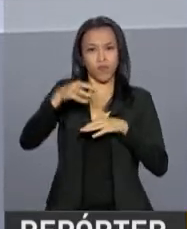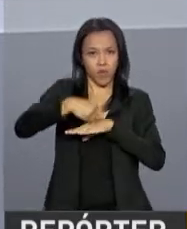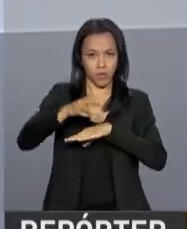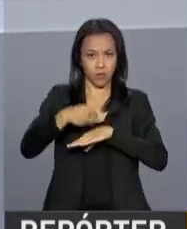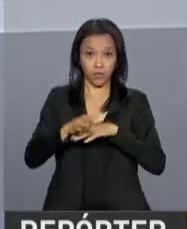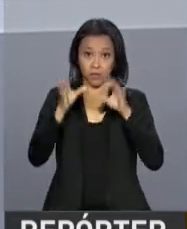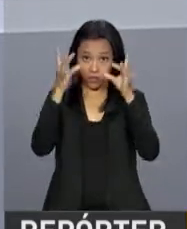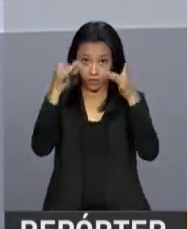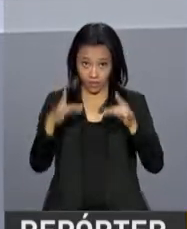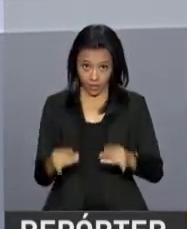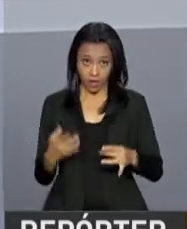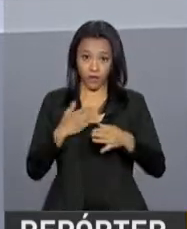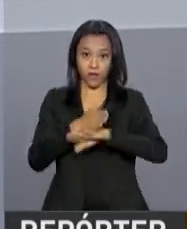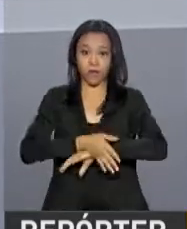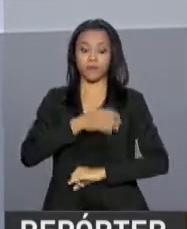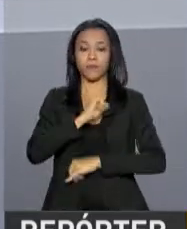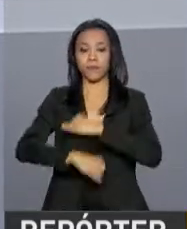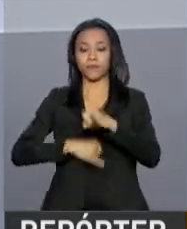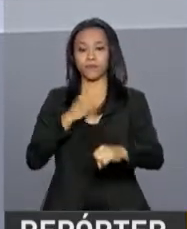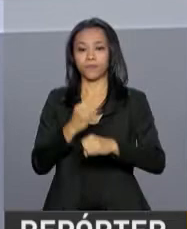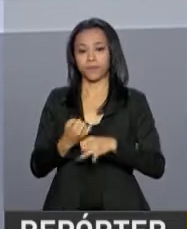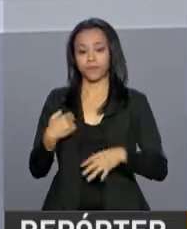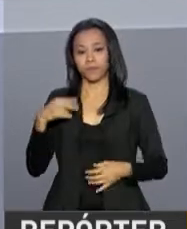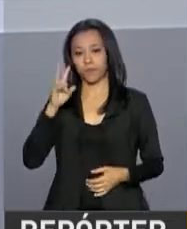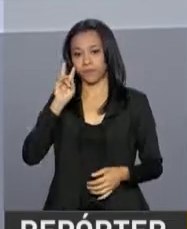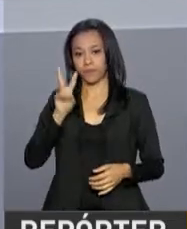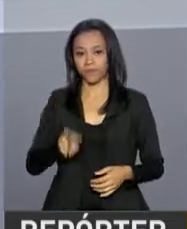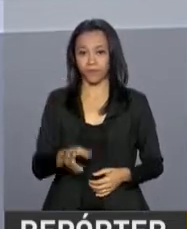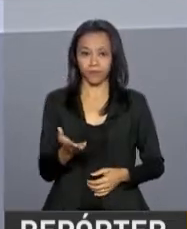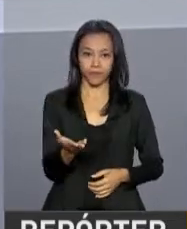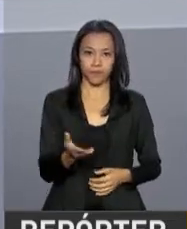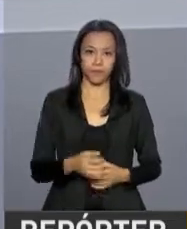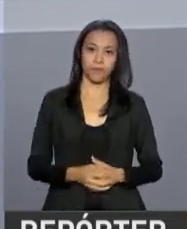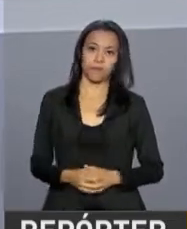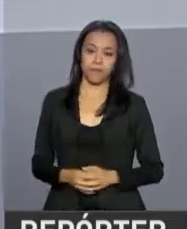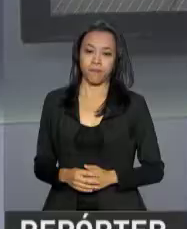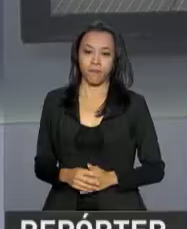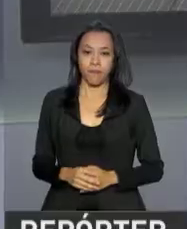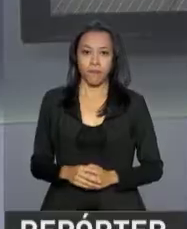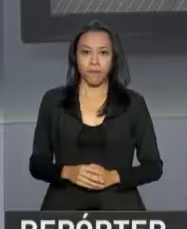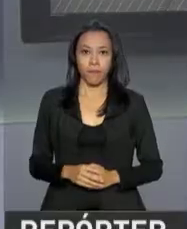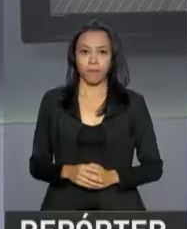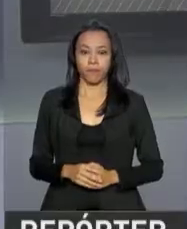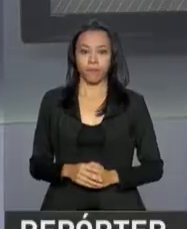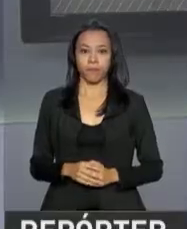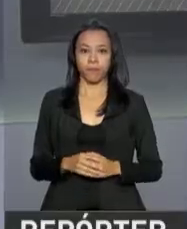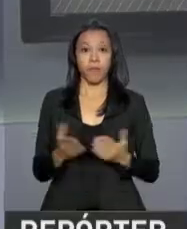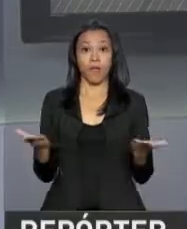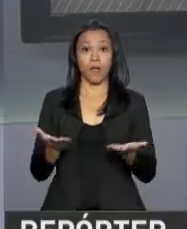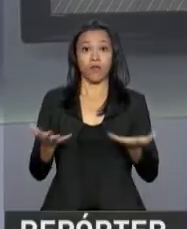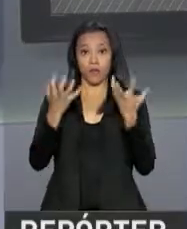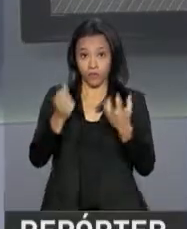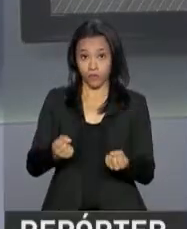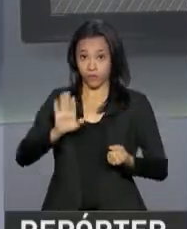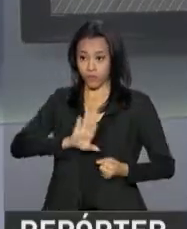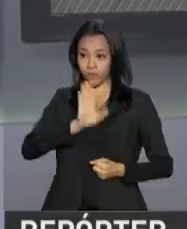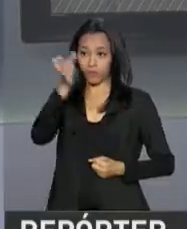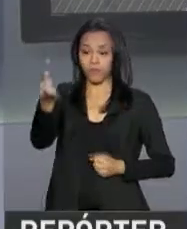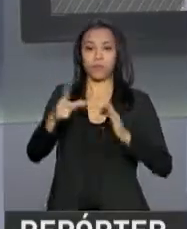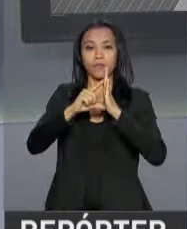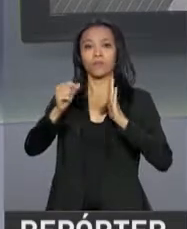detalhes estão em fies seleção ponto mec.gov.br vamos agora ao palácio do planalto